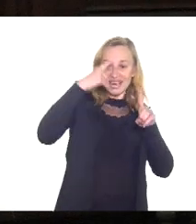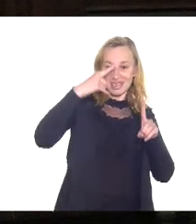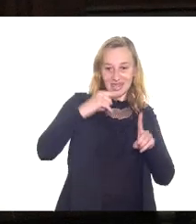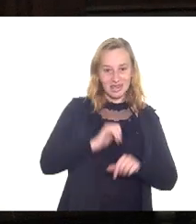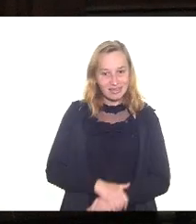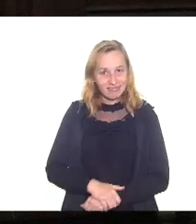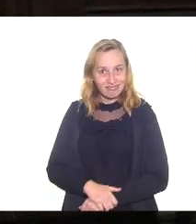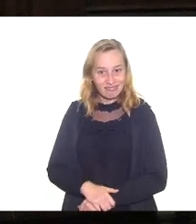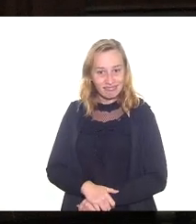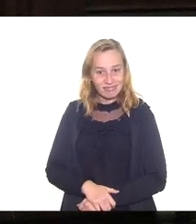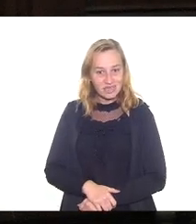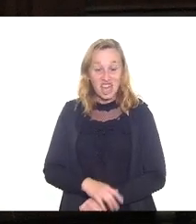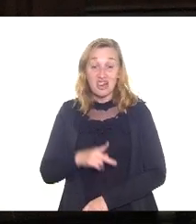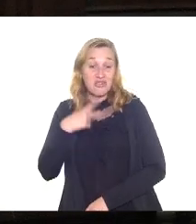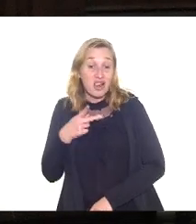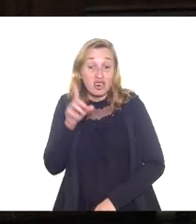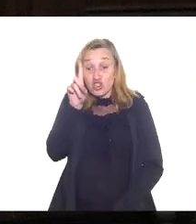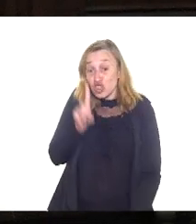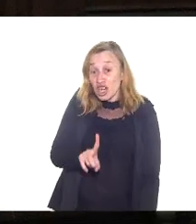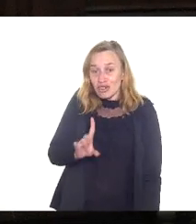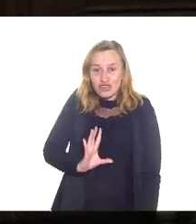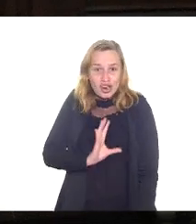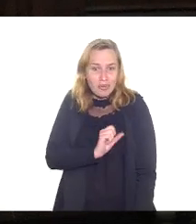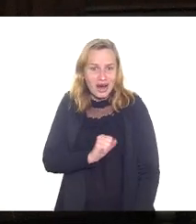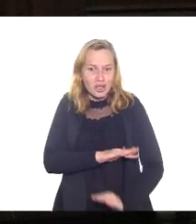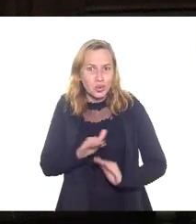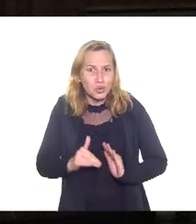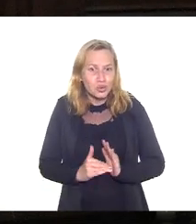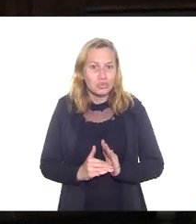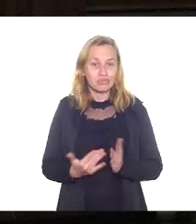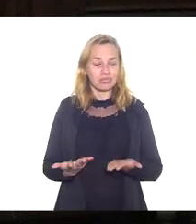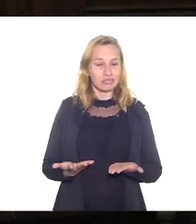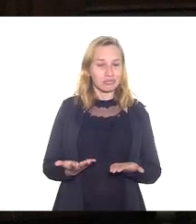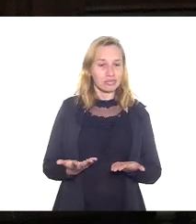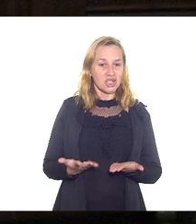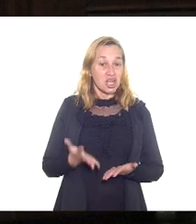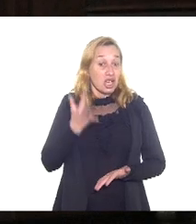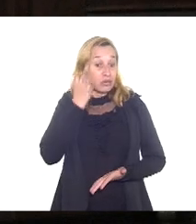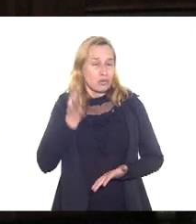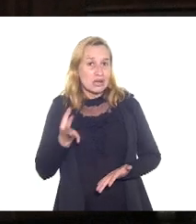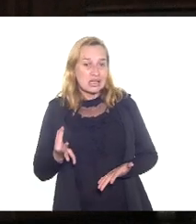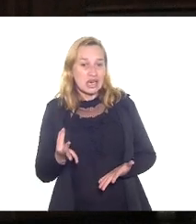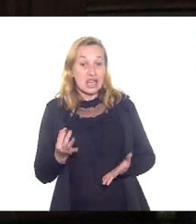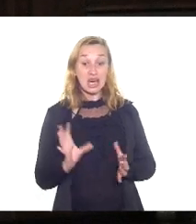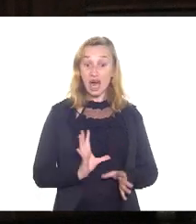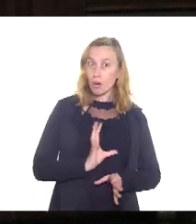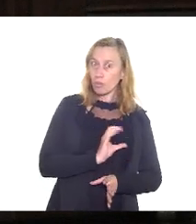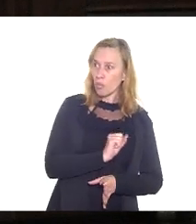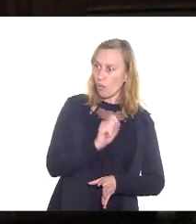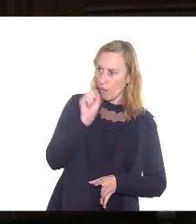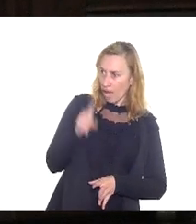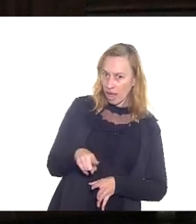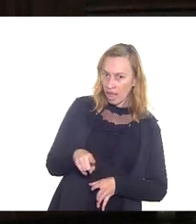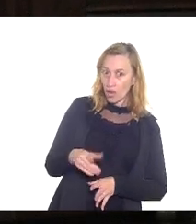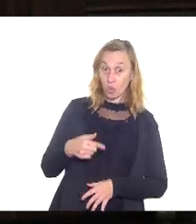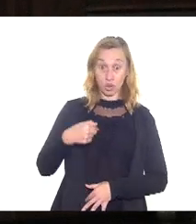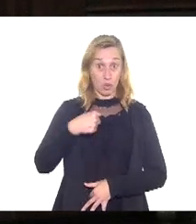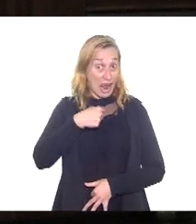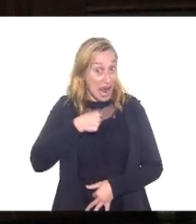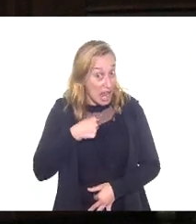LGBTQIA+, se fala do direito de amar a todos. Mas eu não sei que espécie de amor é esse que, quando